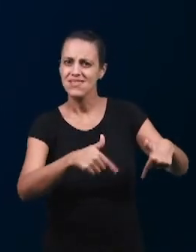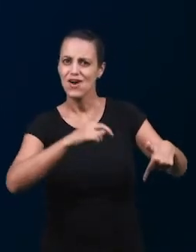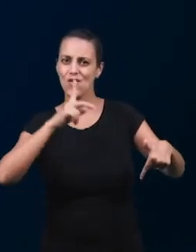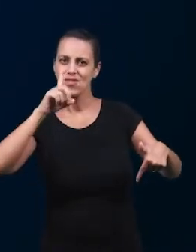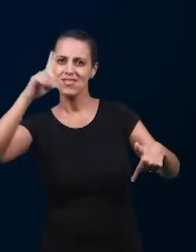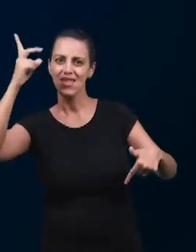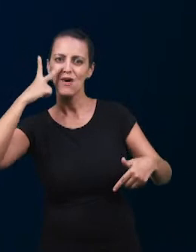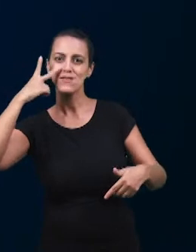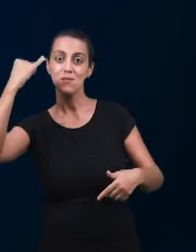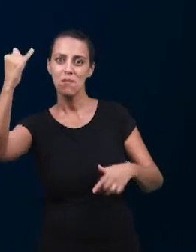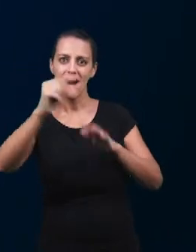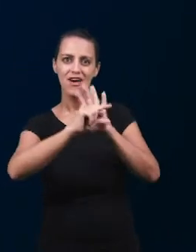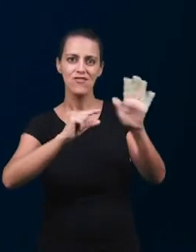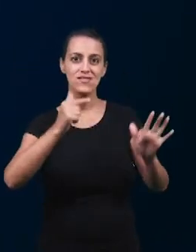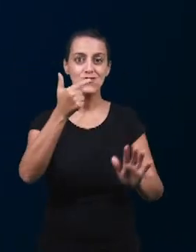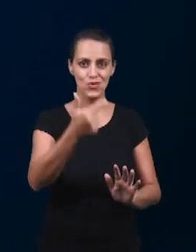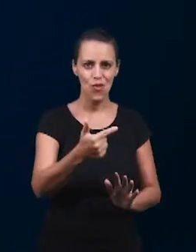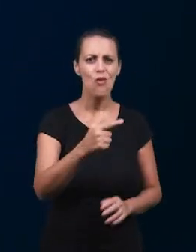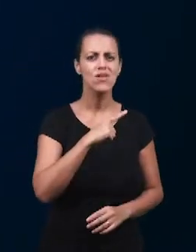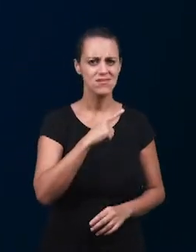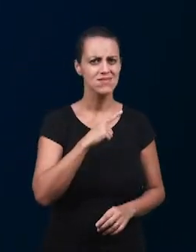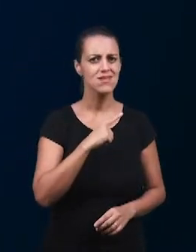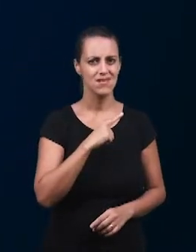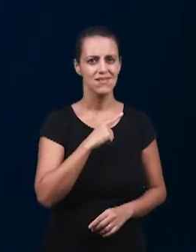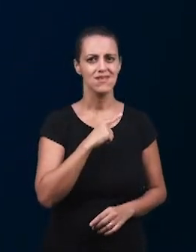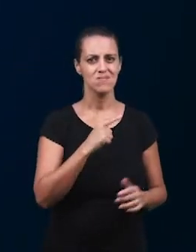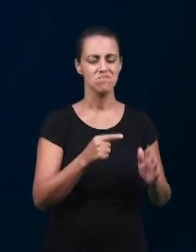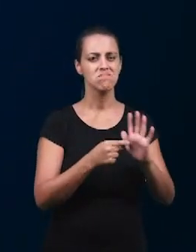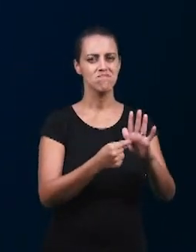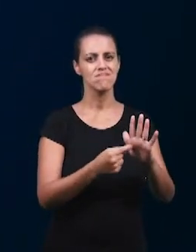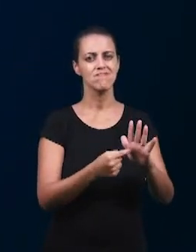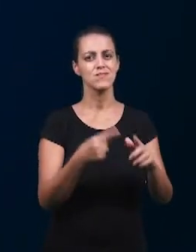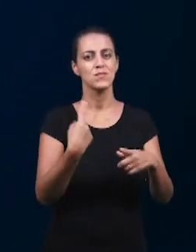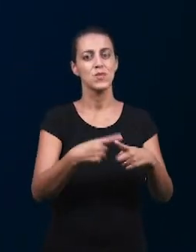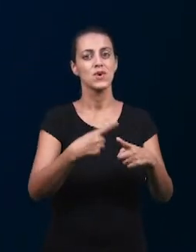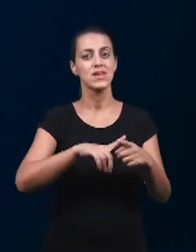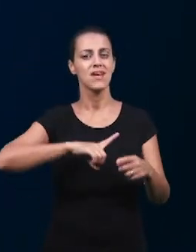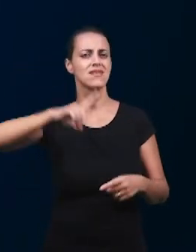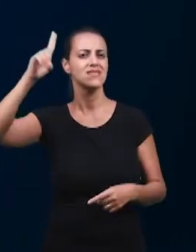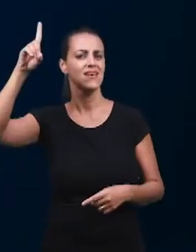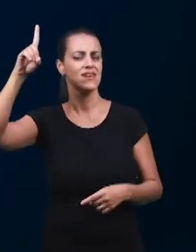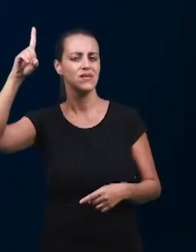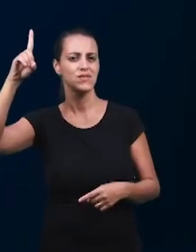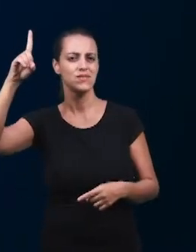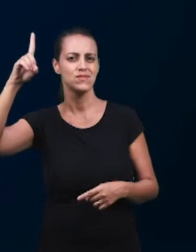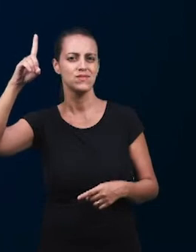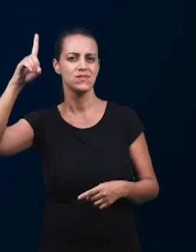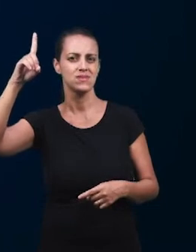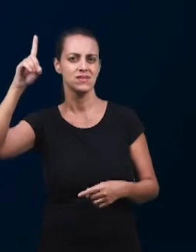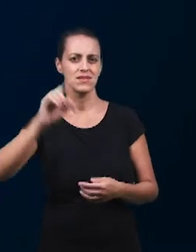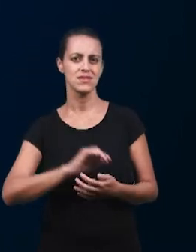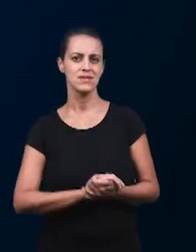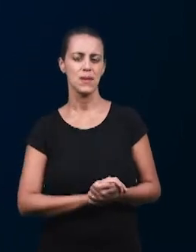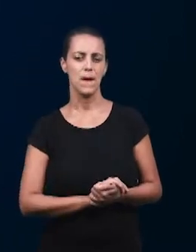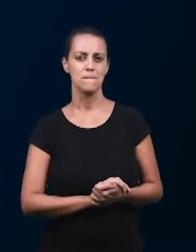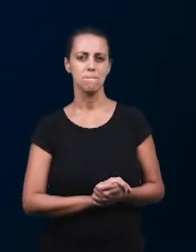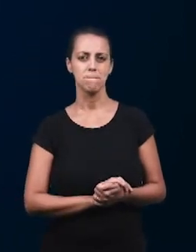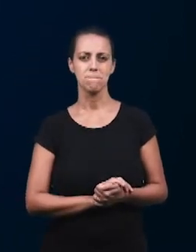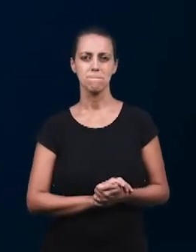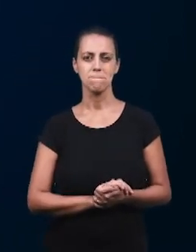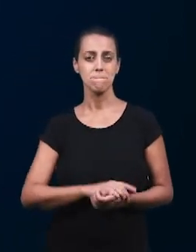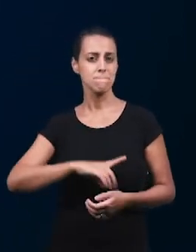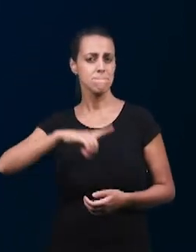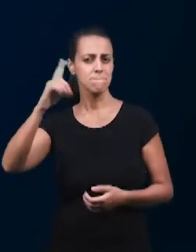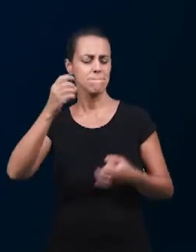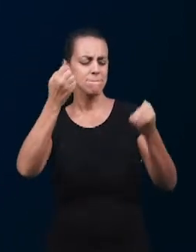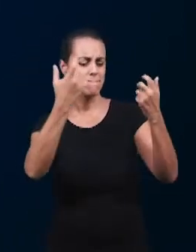Pai no versículo 2, onde Deus descreve Zaqueu, já conhece